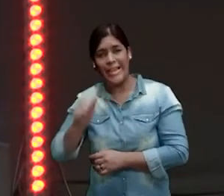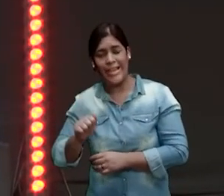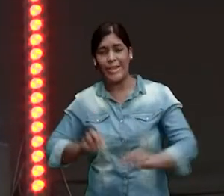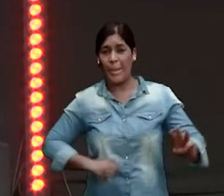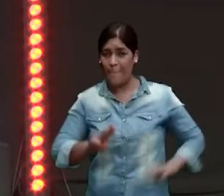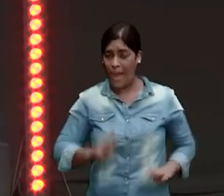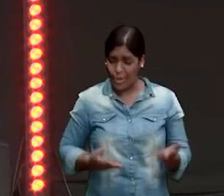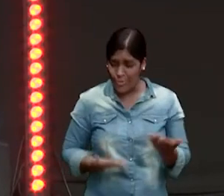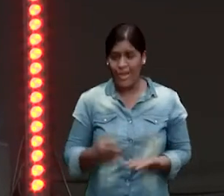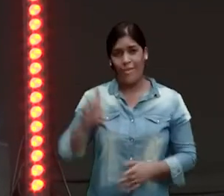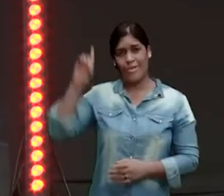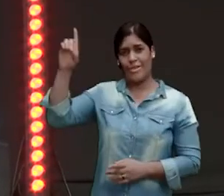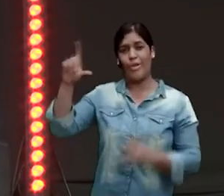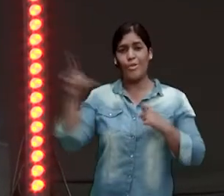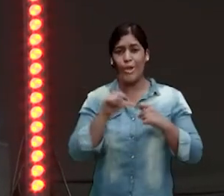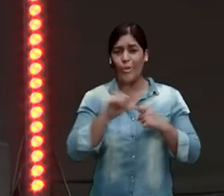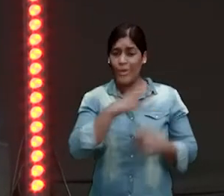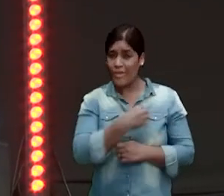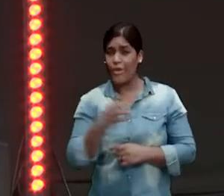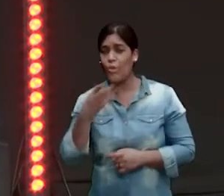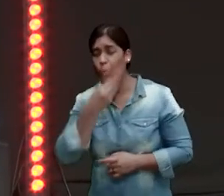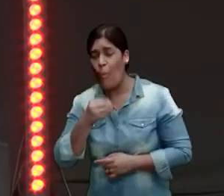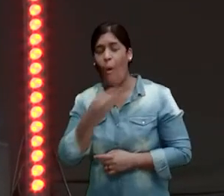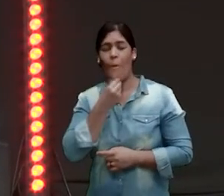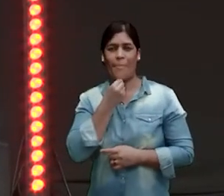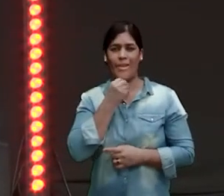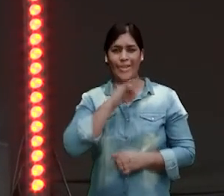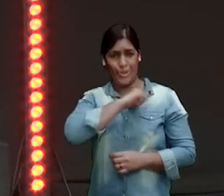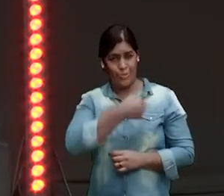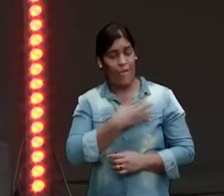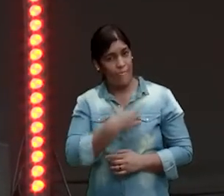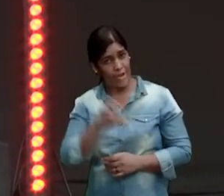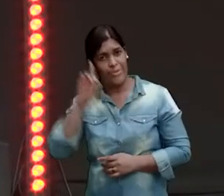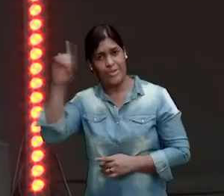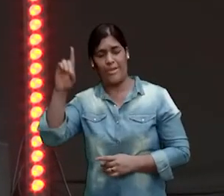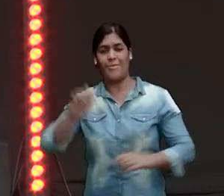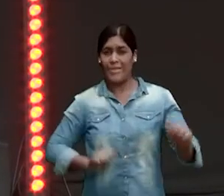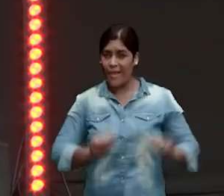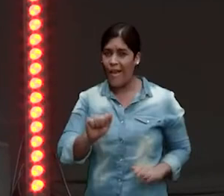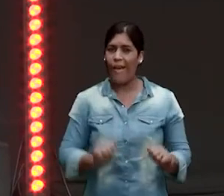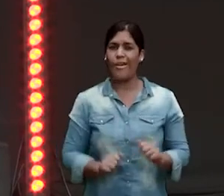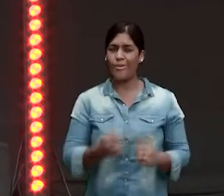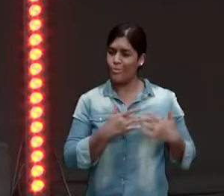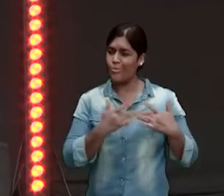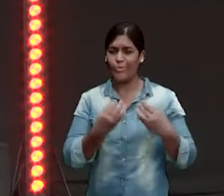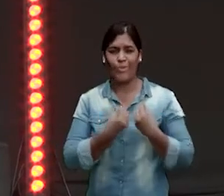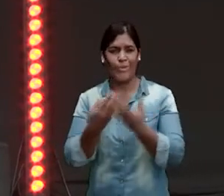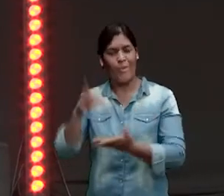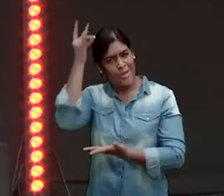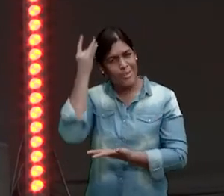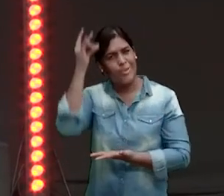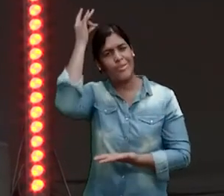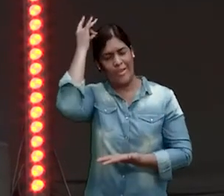o Cerro de Deus em Lucas O filho do homem em João o filho de Deus em Atos O doador do Espírito